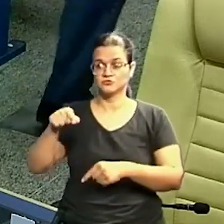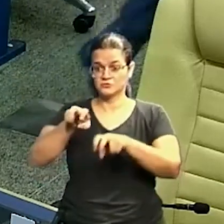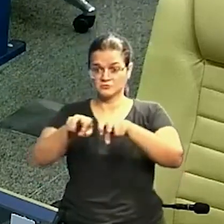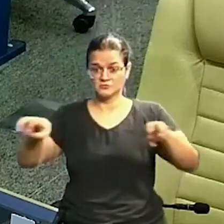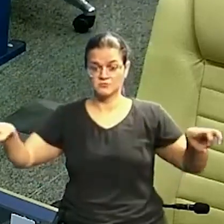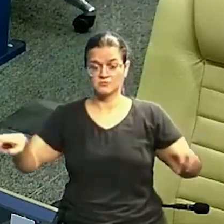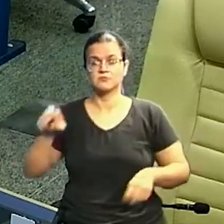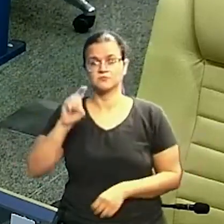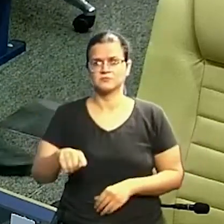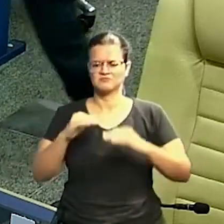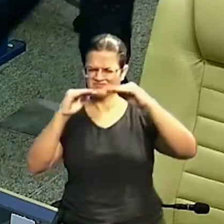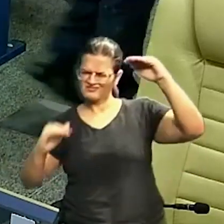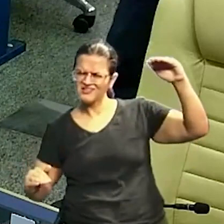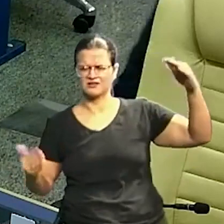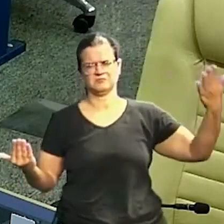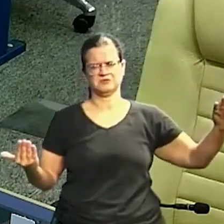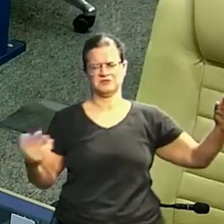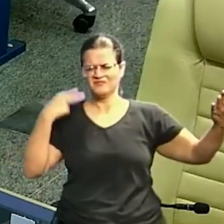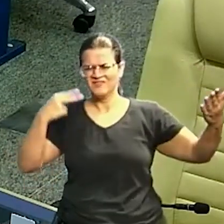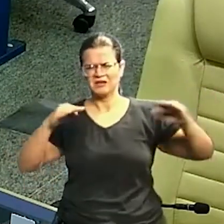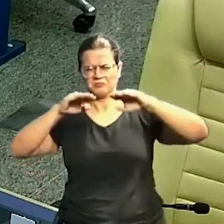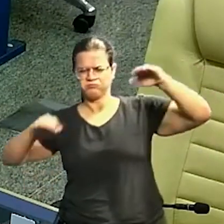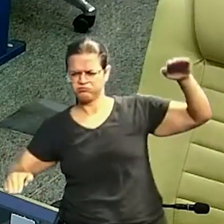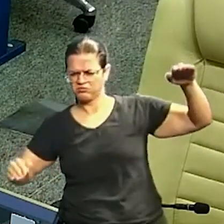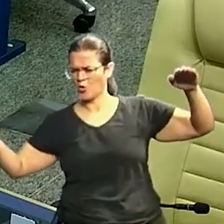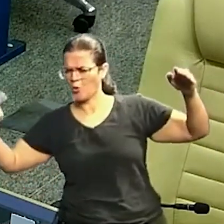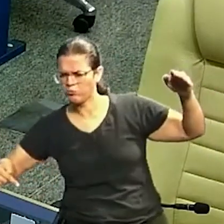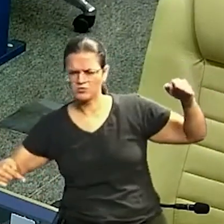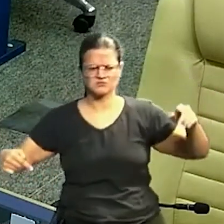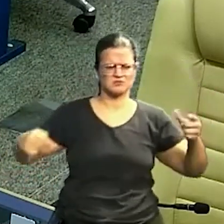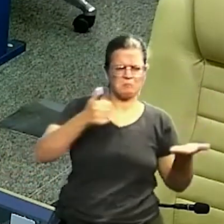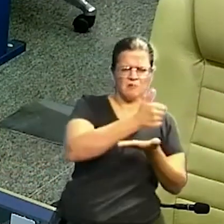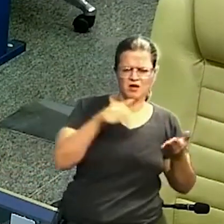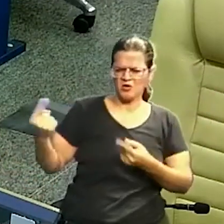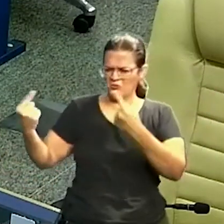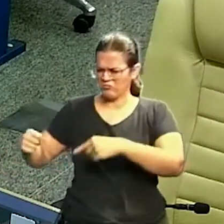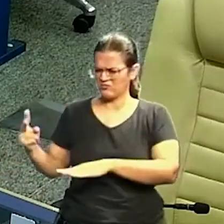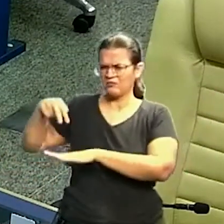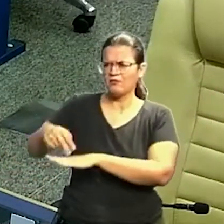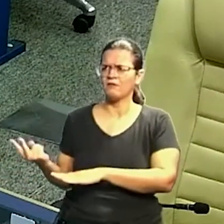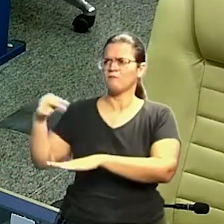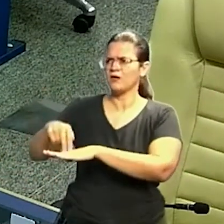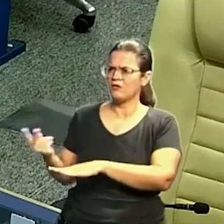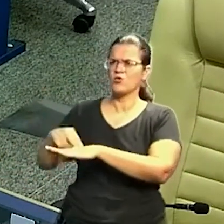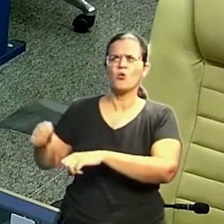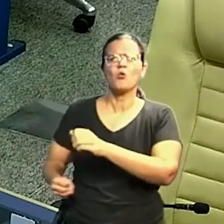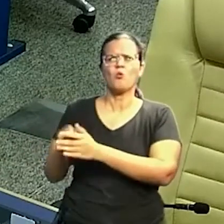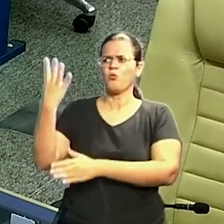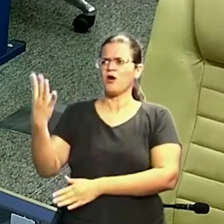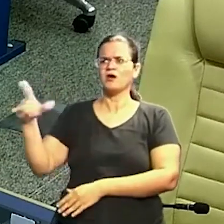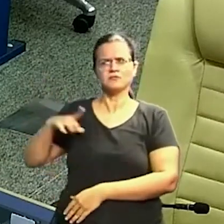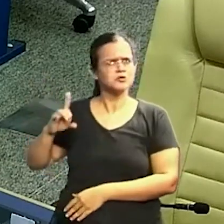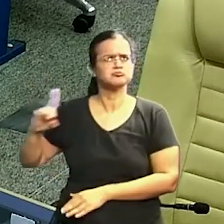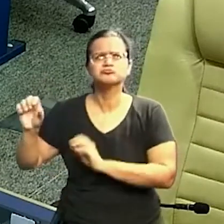mesa. Desiguais, vereadores desiguais, oposição sobe na tribuna 4 vezes, tem todo